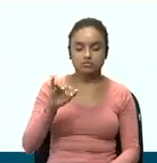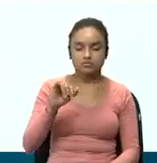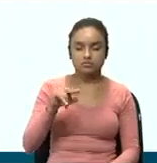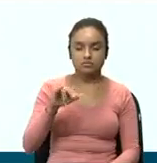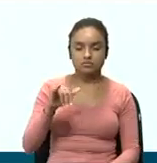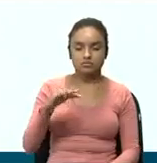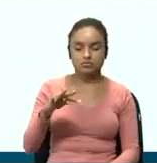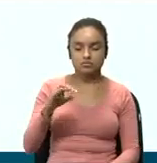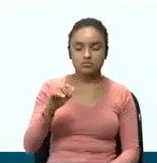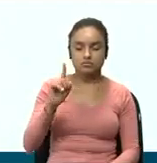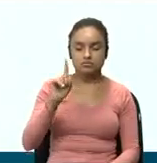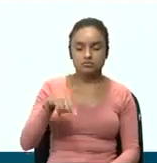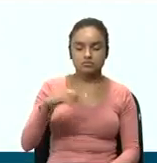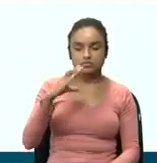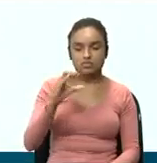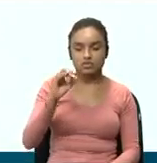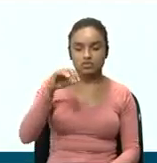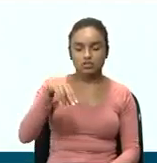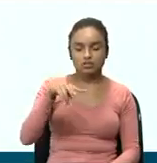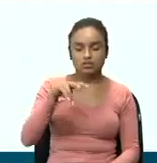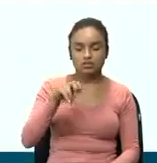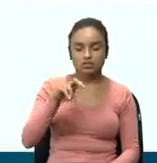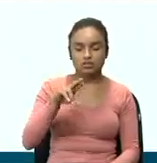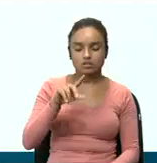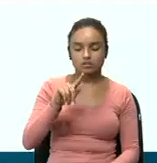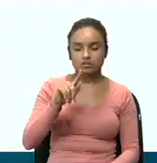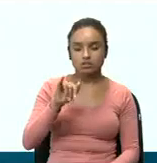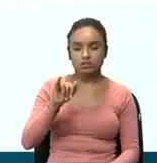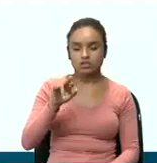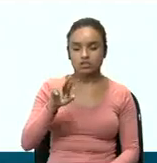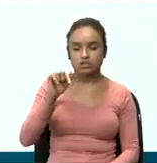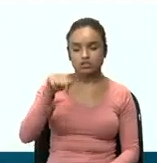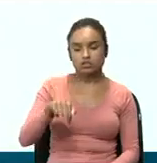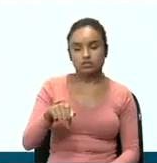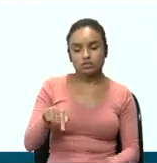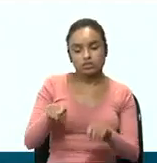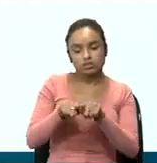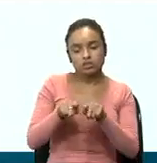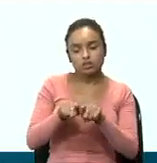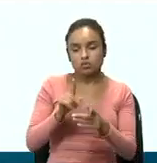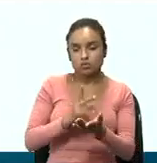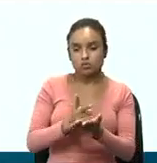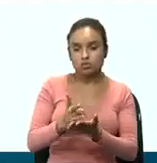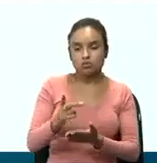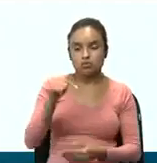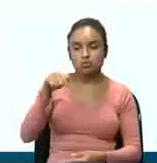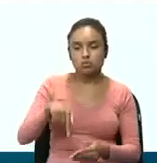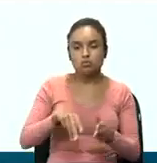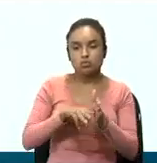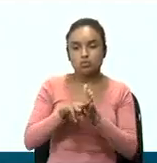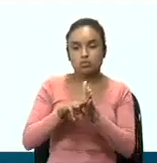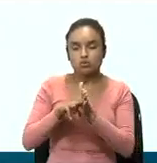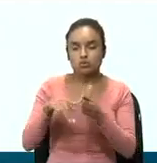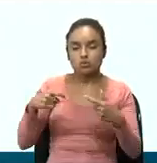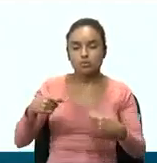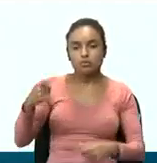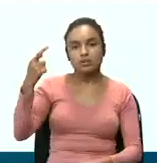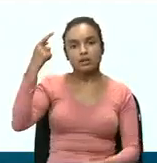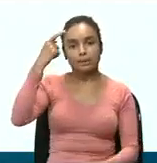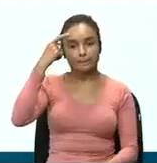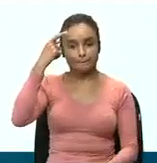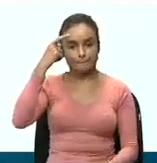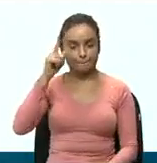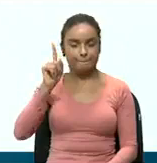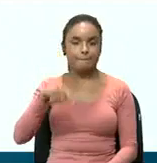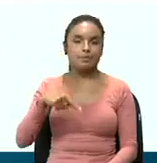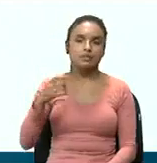convergir, consequentemente, a série também converge. Mas para aplicar esse método, a primeira coisa que nós vamos ter que pensar é o quê?